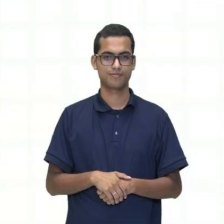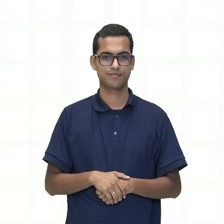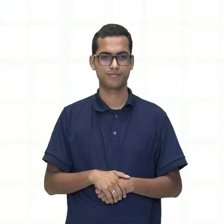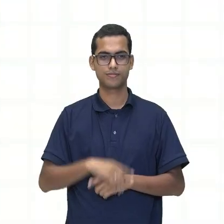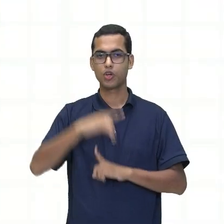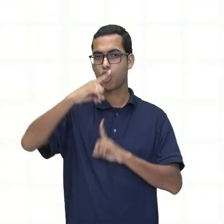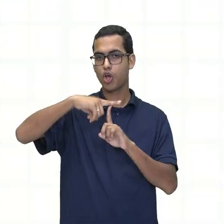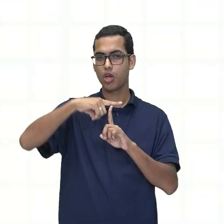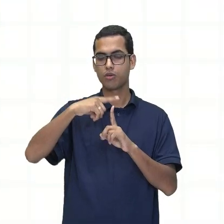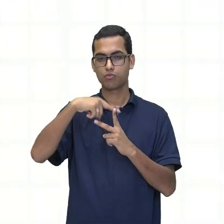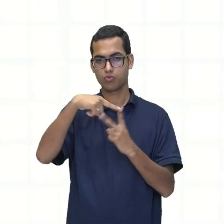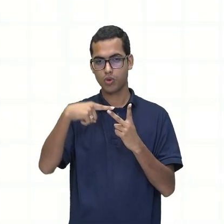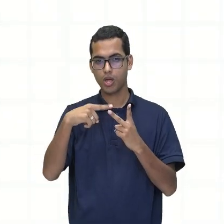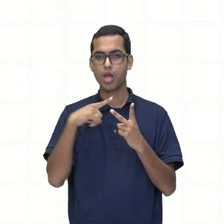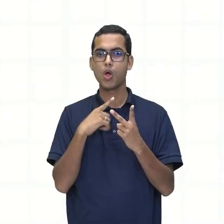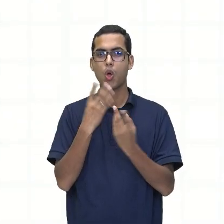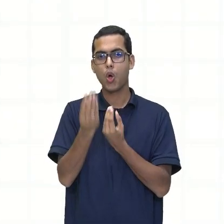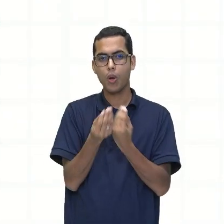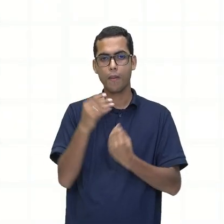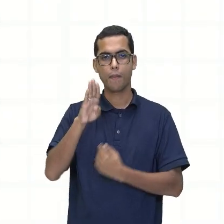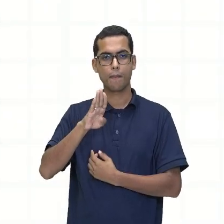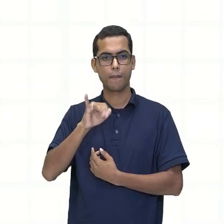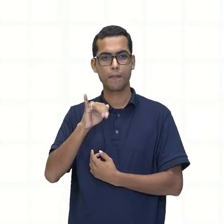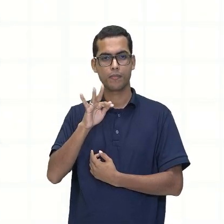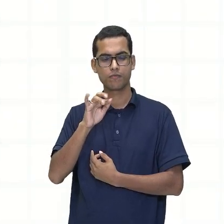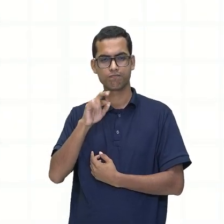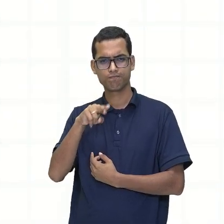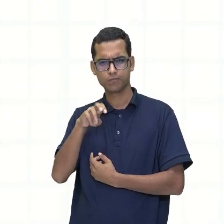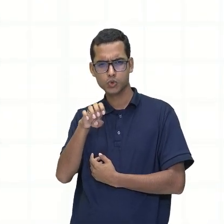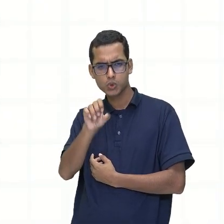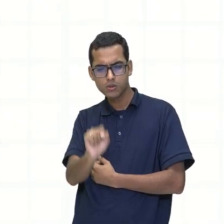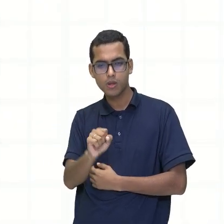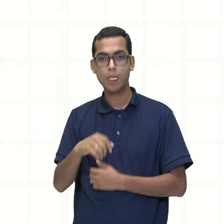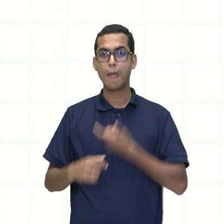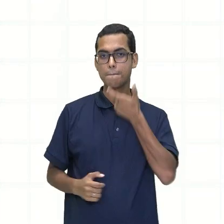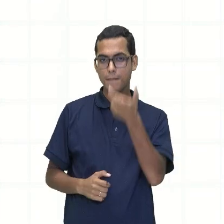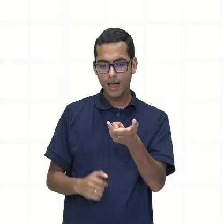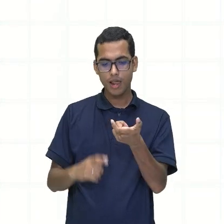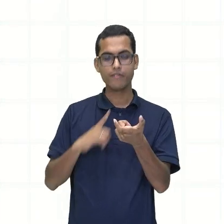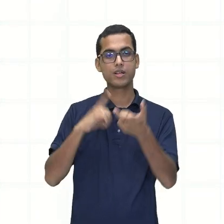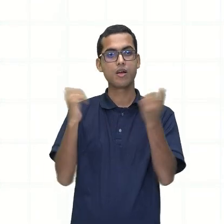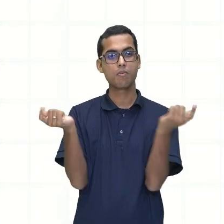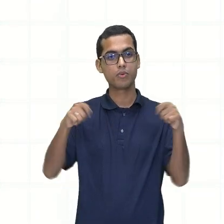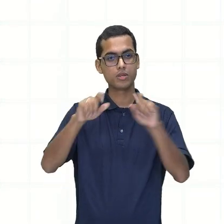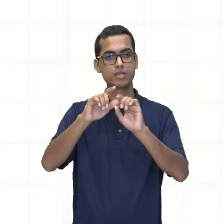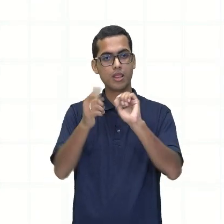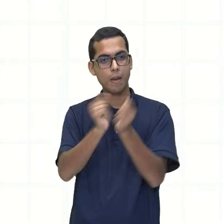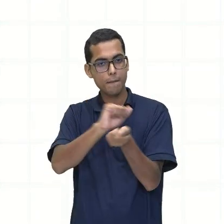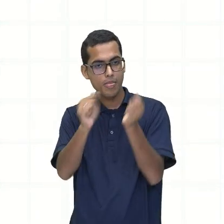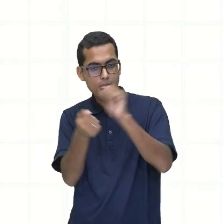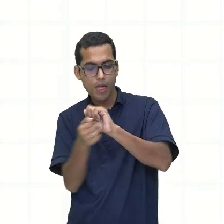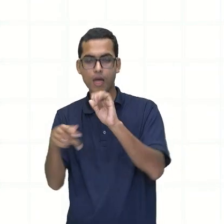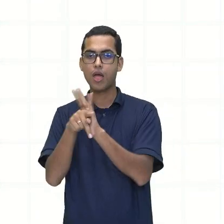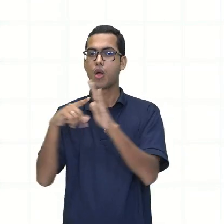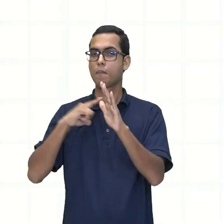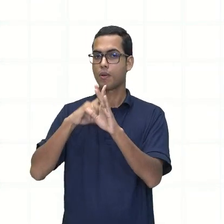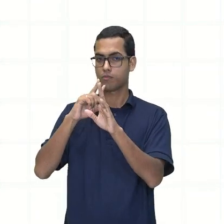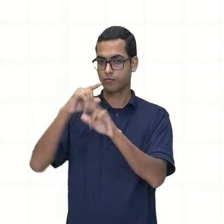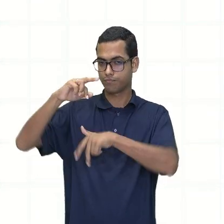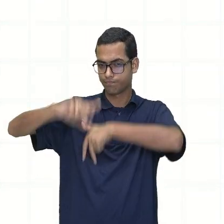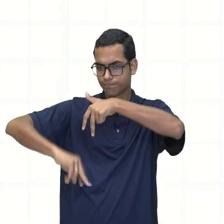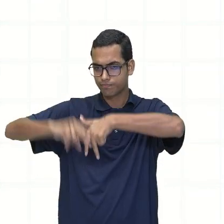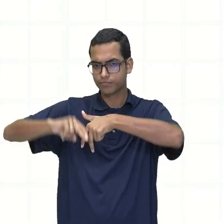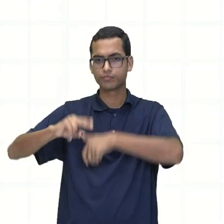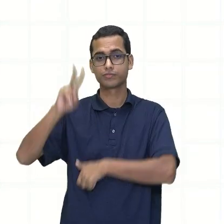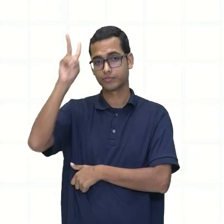só. Ó, biformes, né? A forma varia conforme o gênero. Lembrando, sempre está em parêntese,